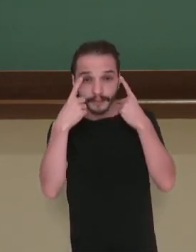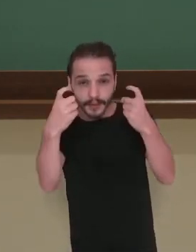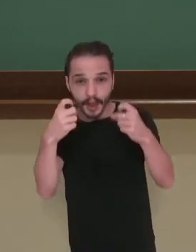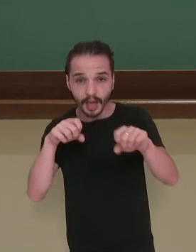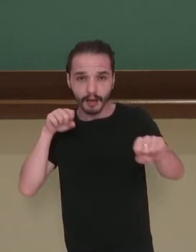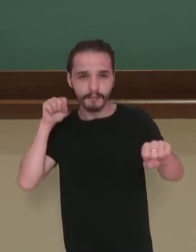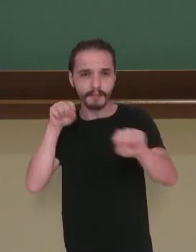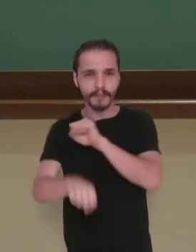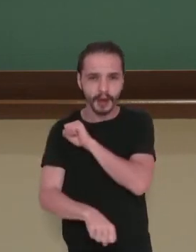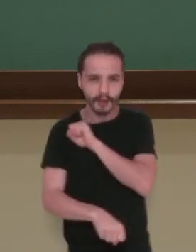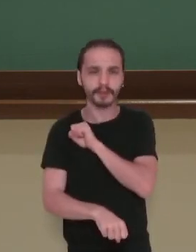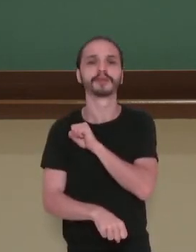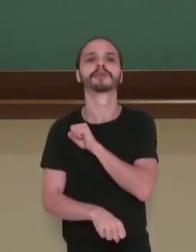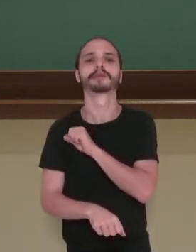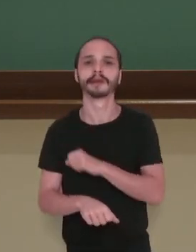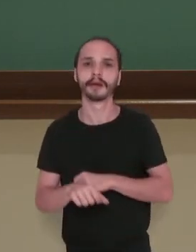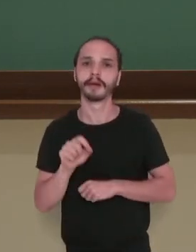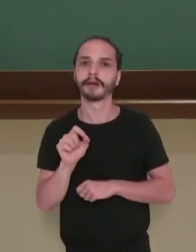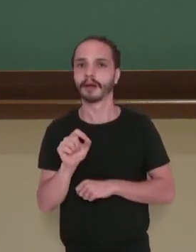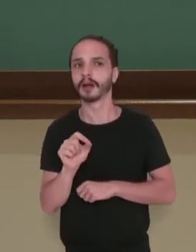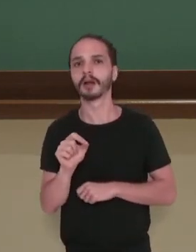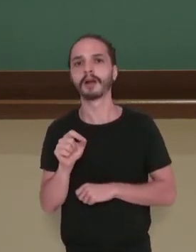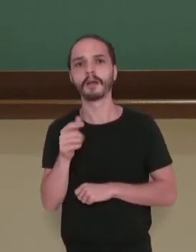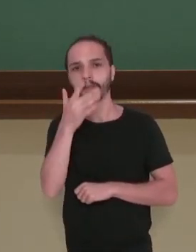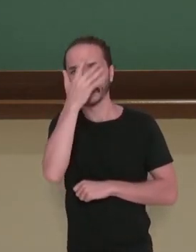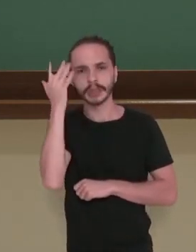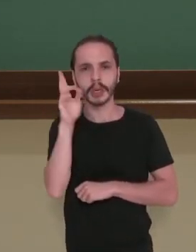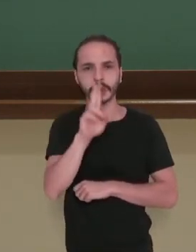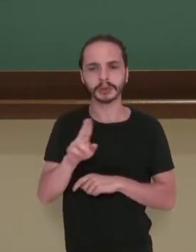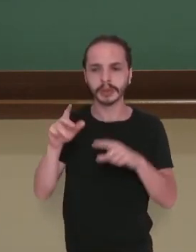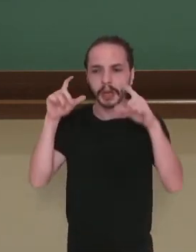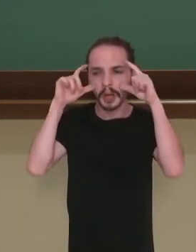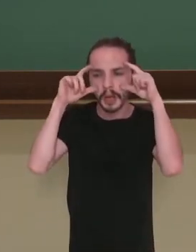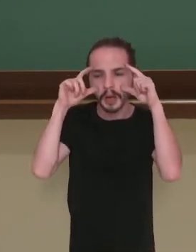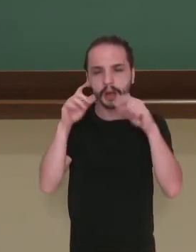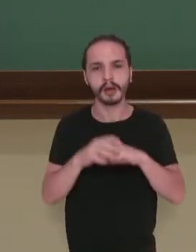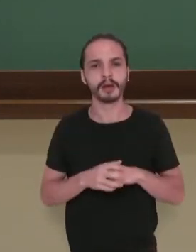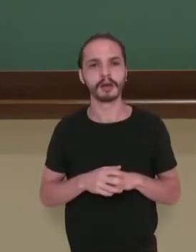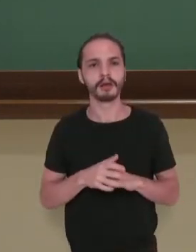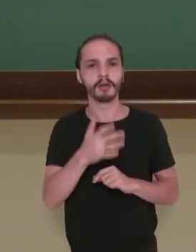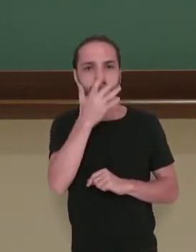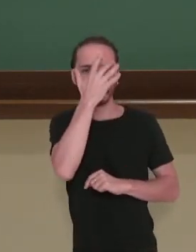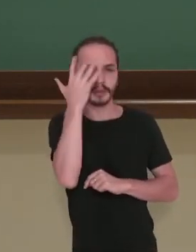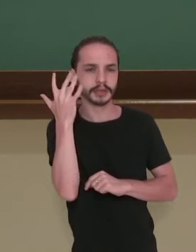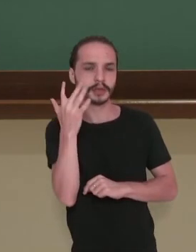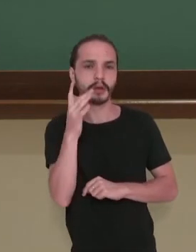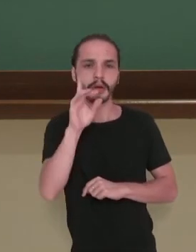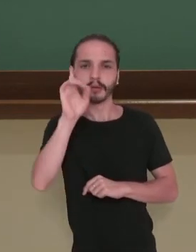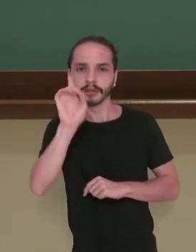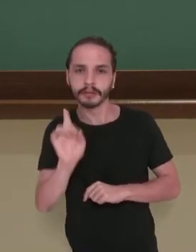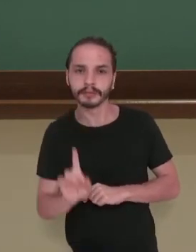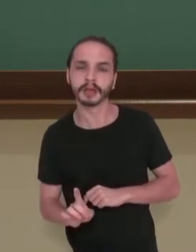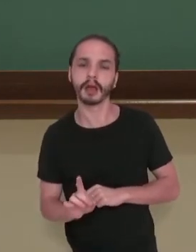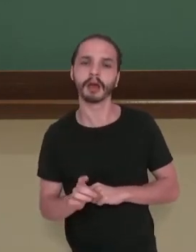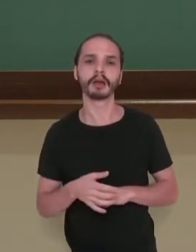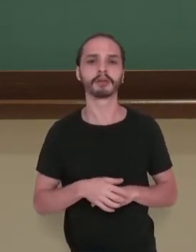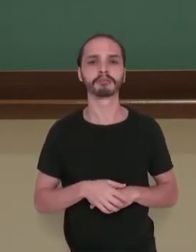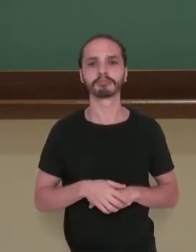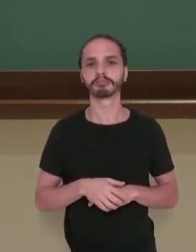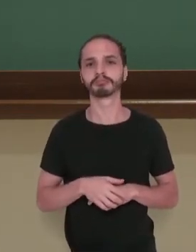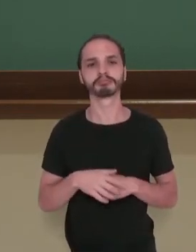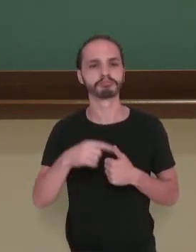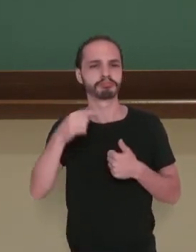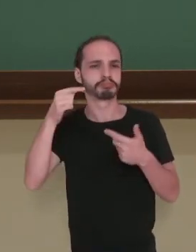física, né? Então, por conta da pessoa usar óculos, por conta da pessoa ter alguma deficiência, né? E